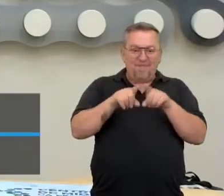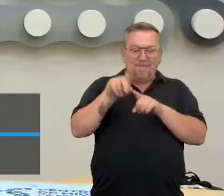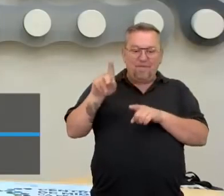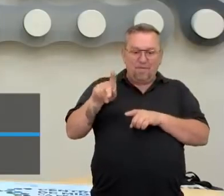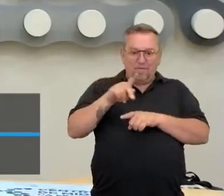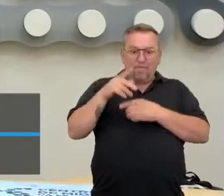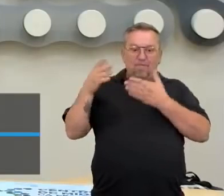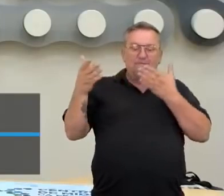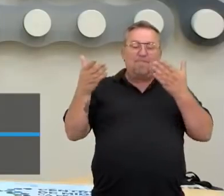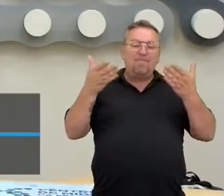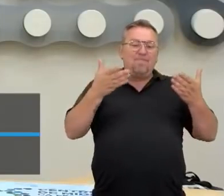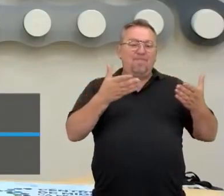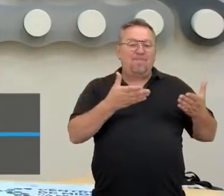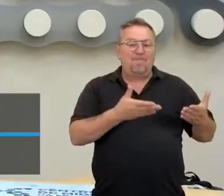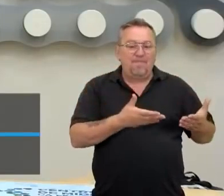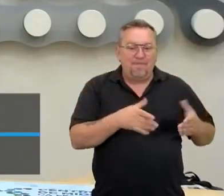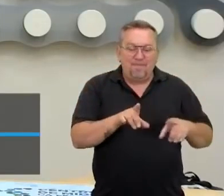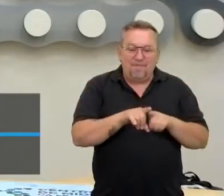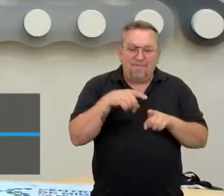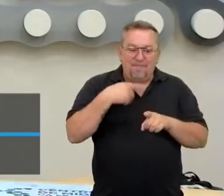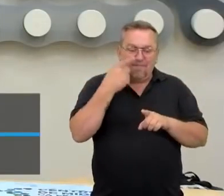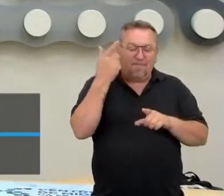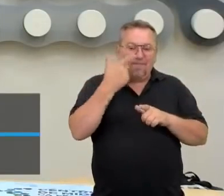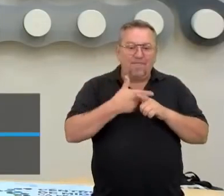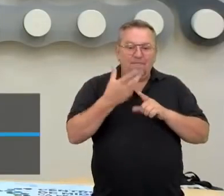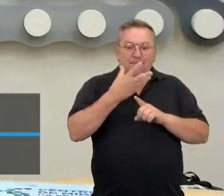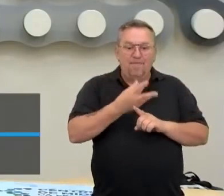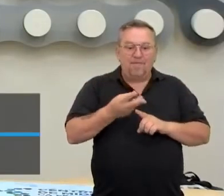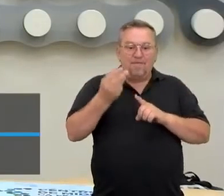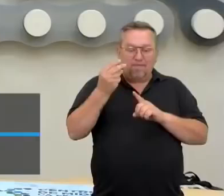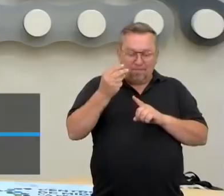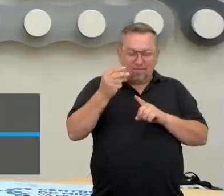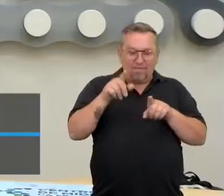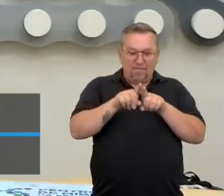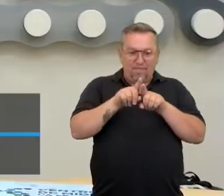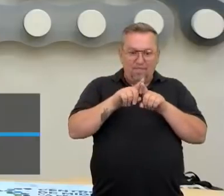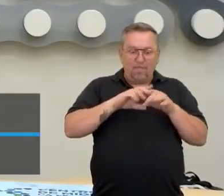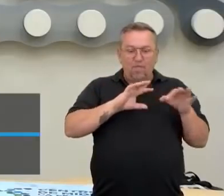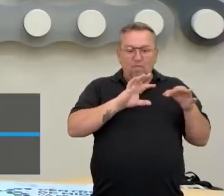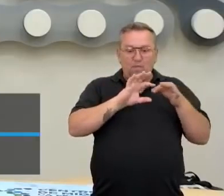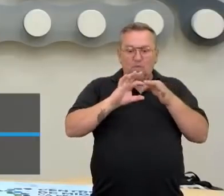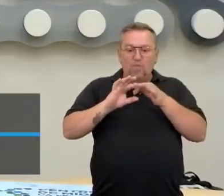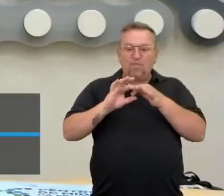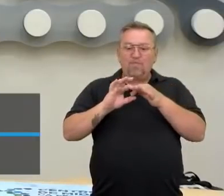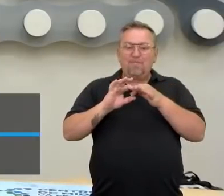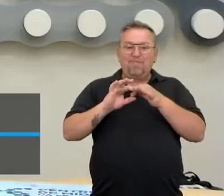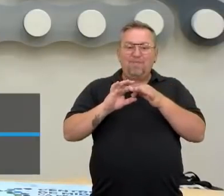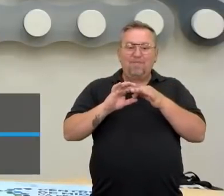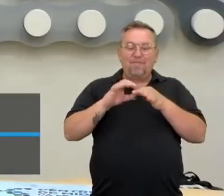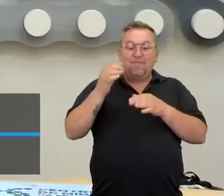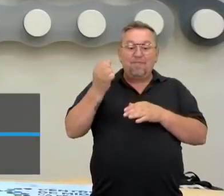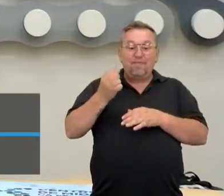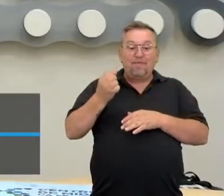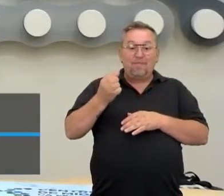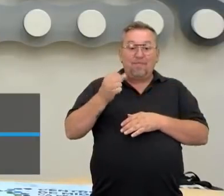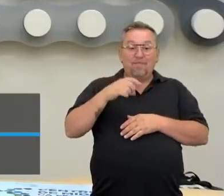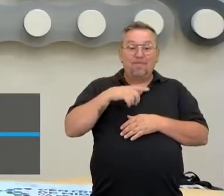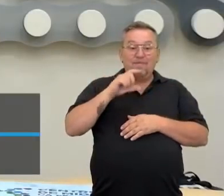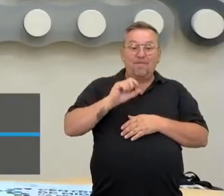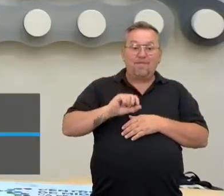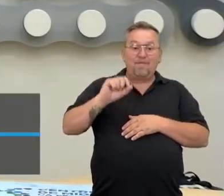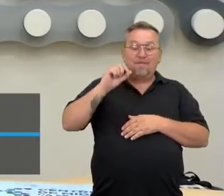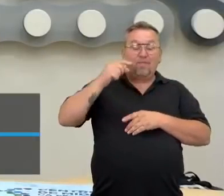professora convidada, ela vai também falar sobre arte, sobre grafite, que é o contexto do nosso caderno, e na sexta-feira nós temos